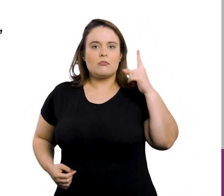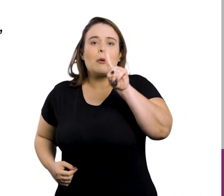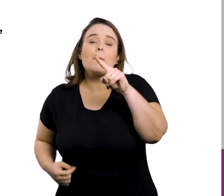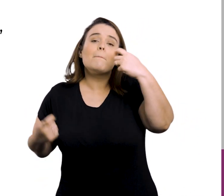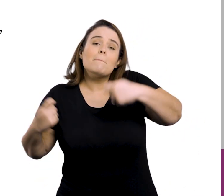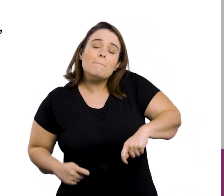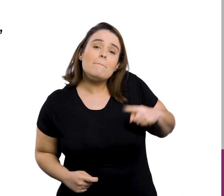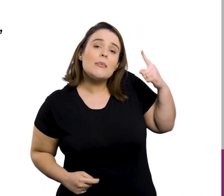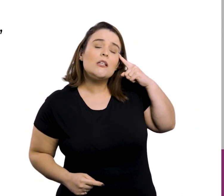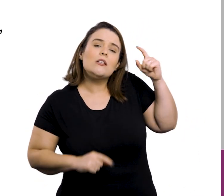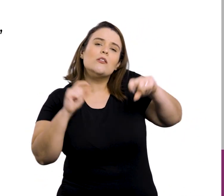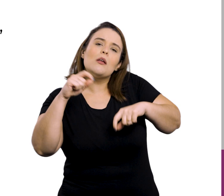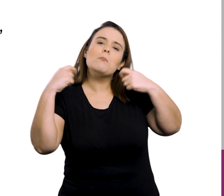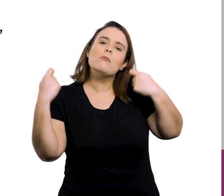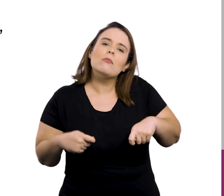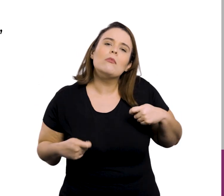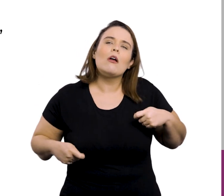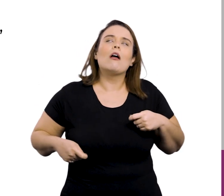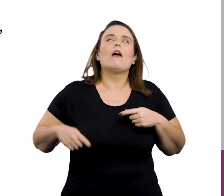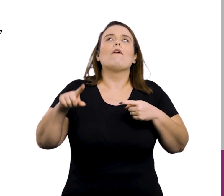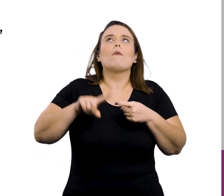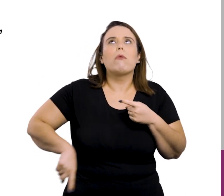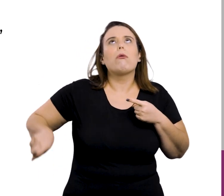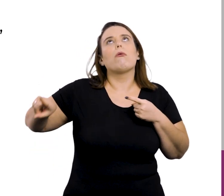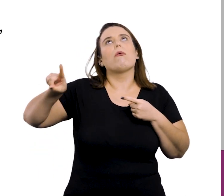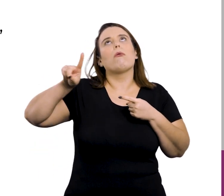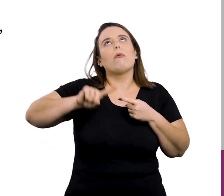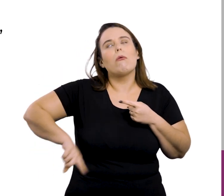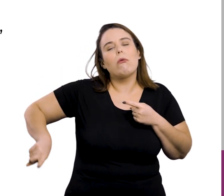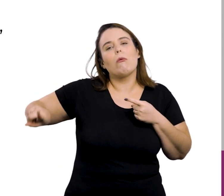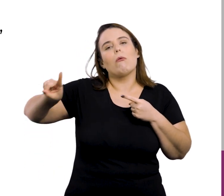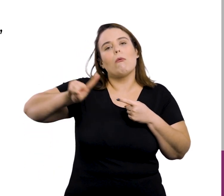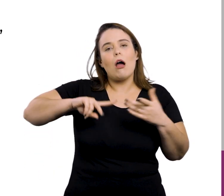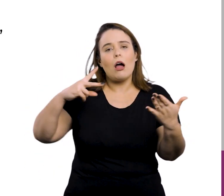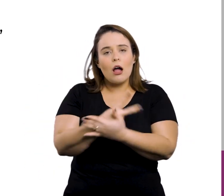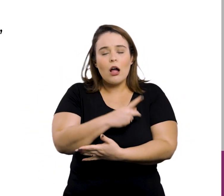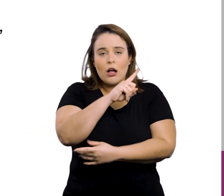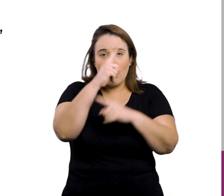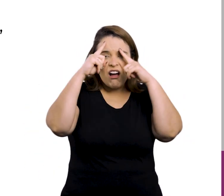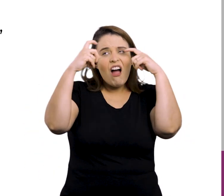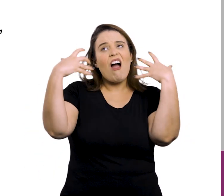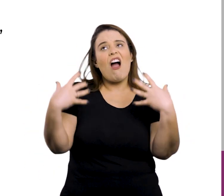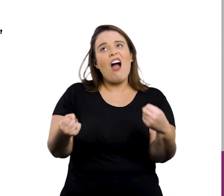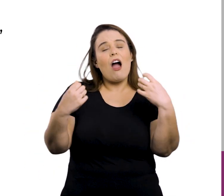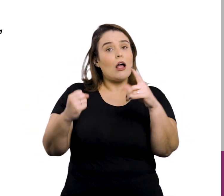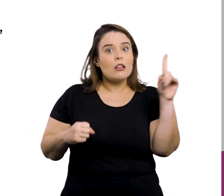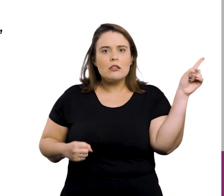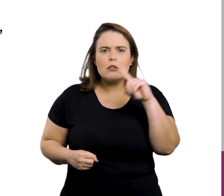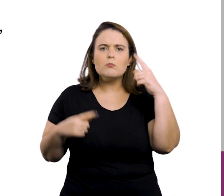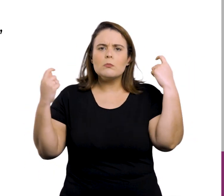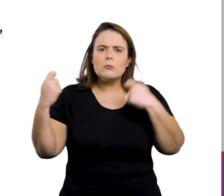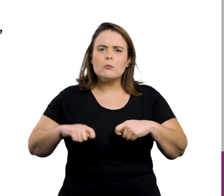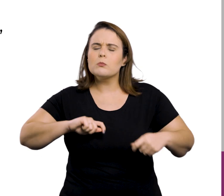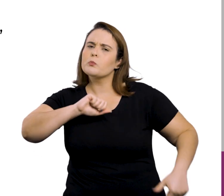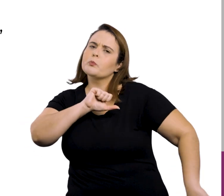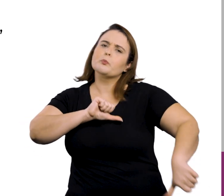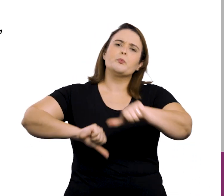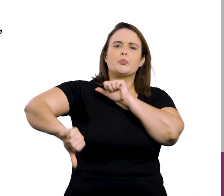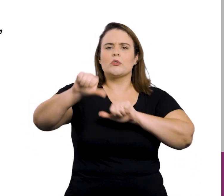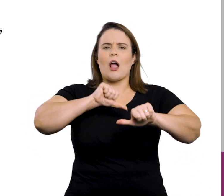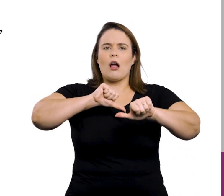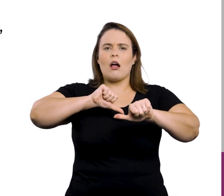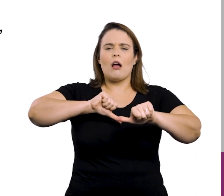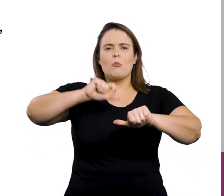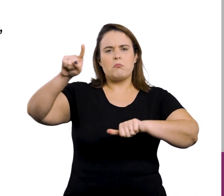em defesa da educação precisa levar em conta a urgência de romper o círculo vicioso da barbárie educacional,